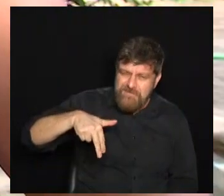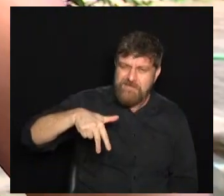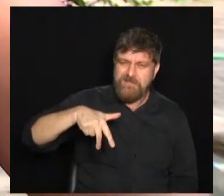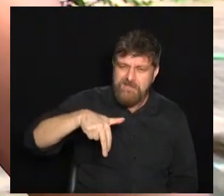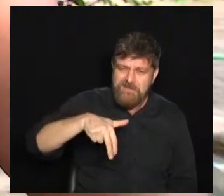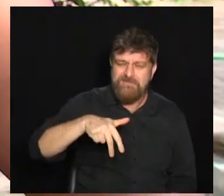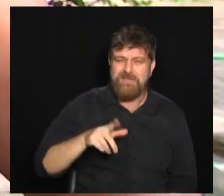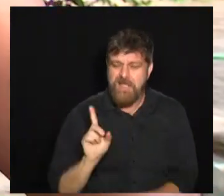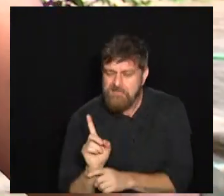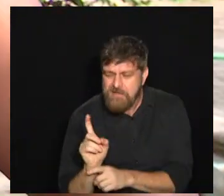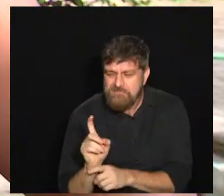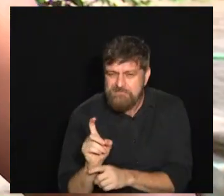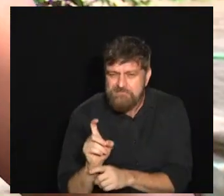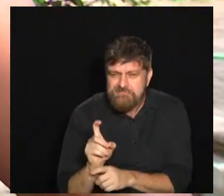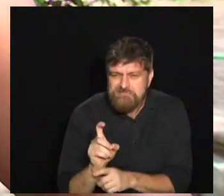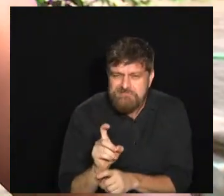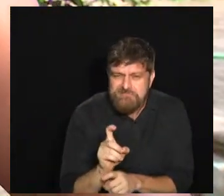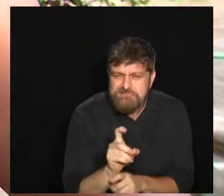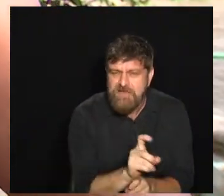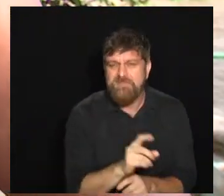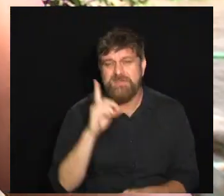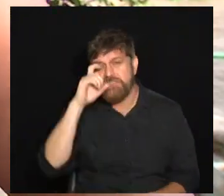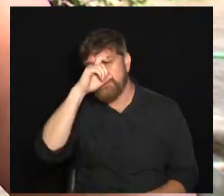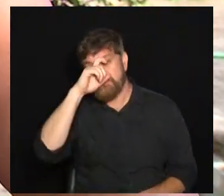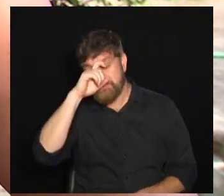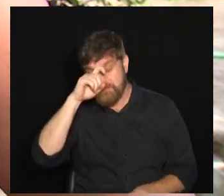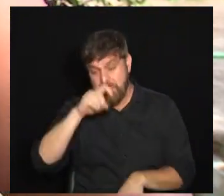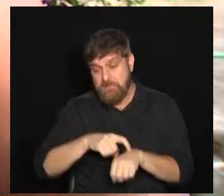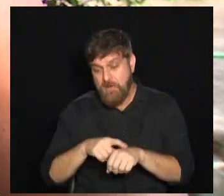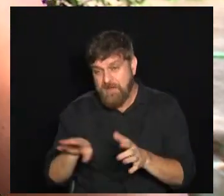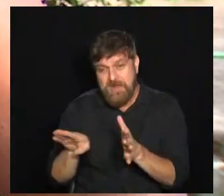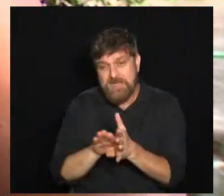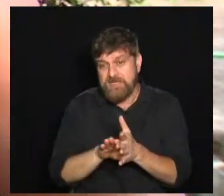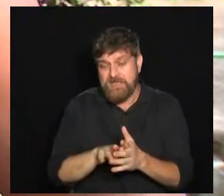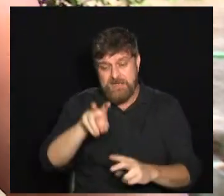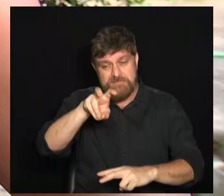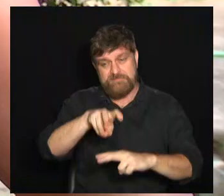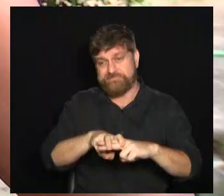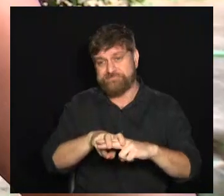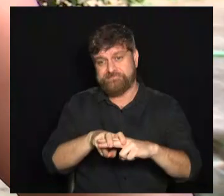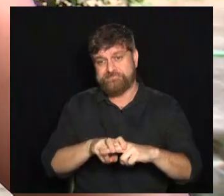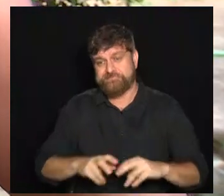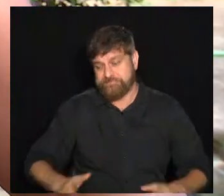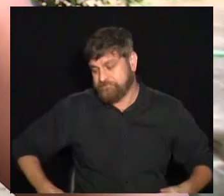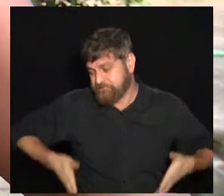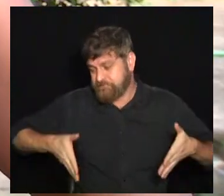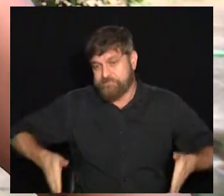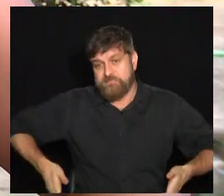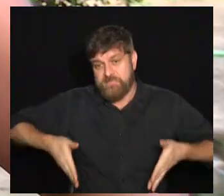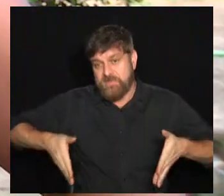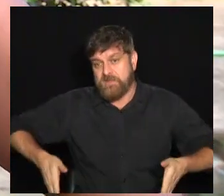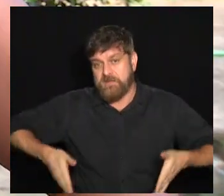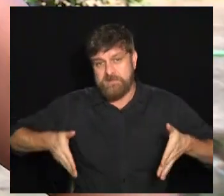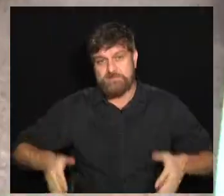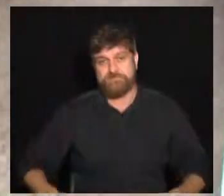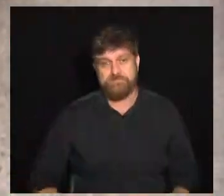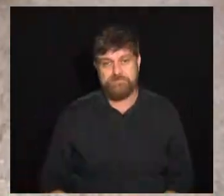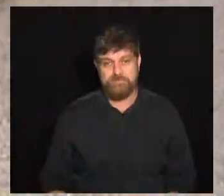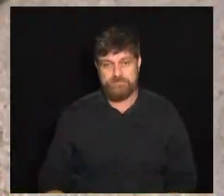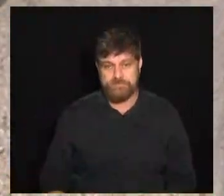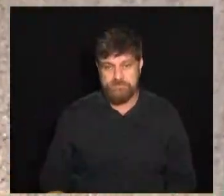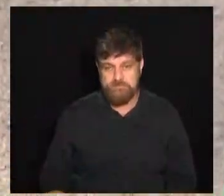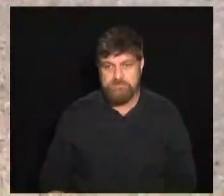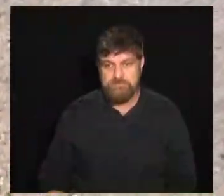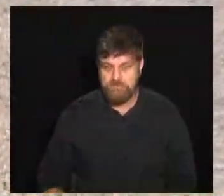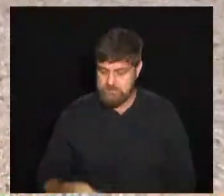se debilitando e chega nesse momento que geralmente chega o idoso a necessitar desse equipamento, que é a cadeira de rodas. Seguir